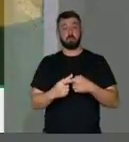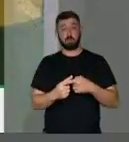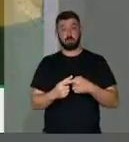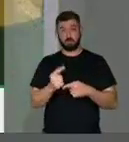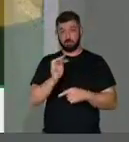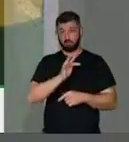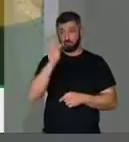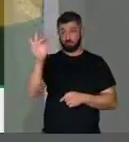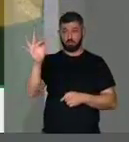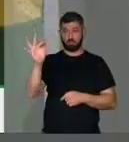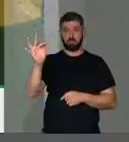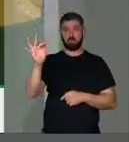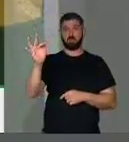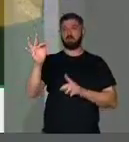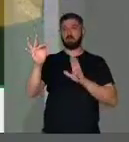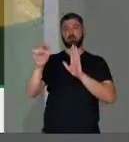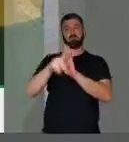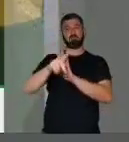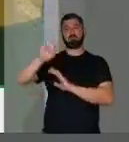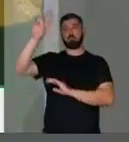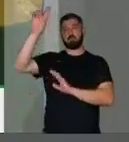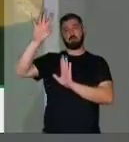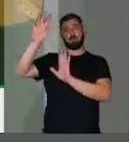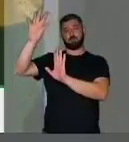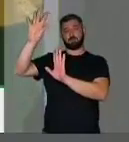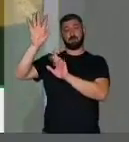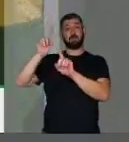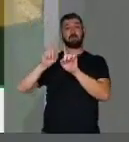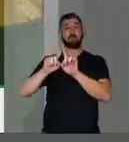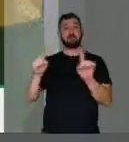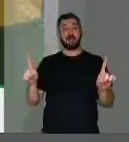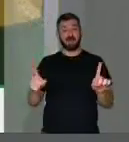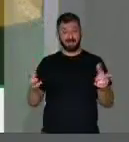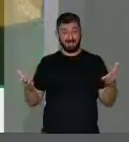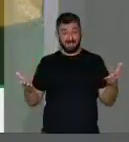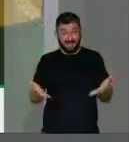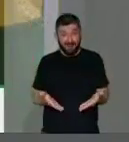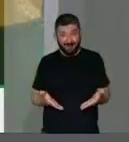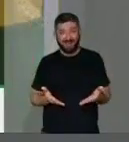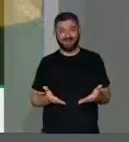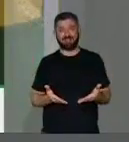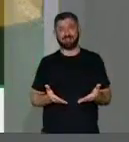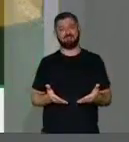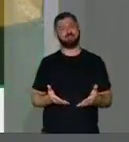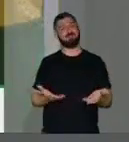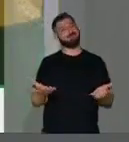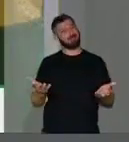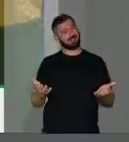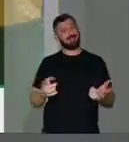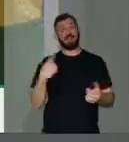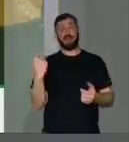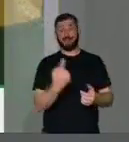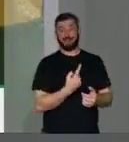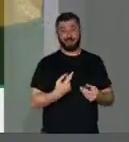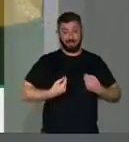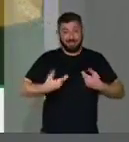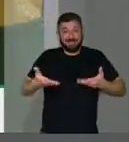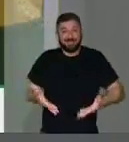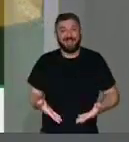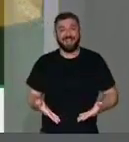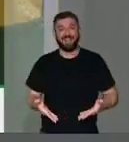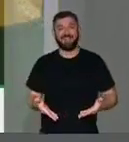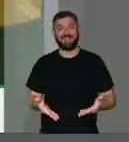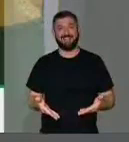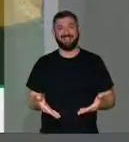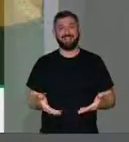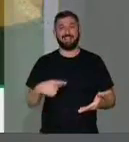o futuro a Deus pertence. Mas o presente, gente, é nosso. Devemos